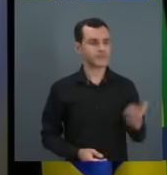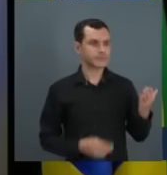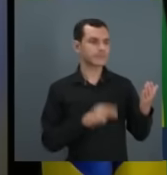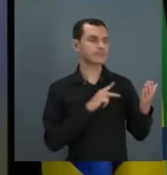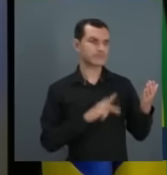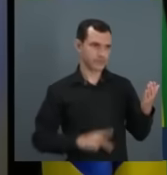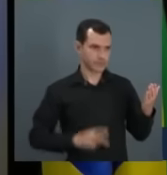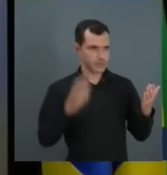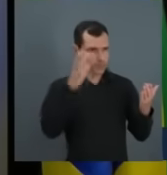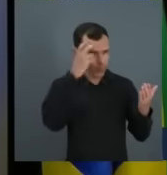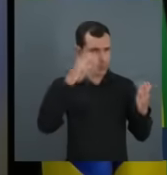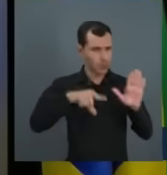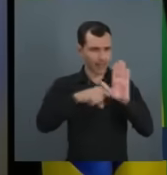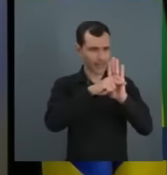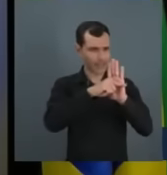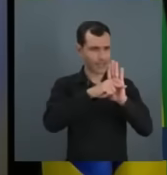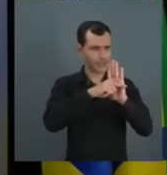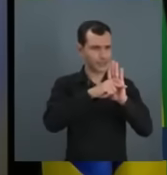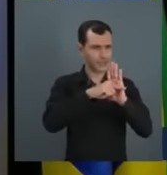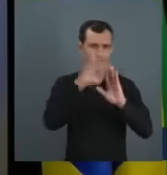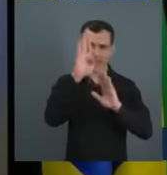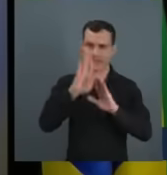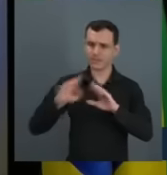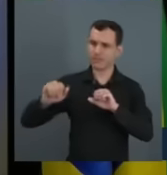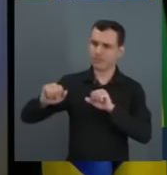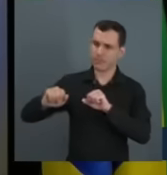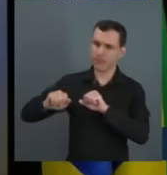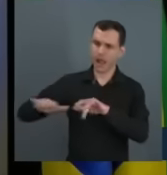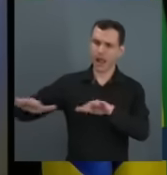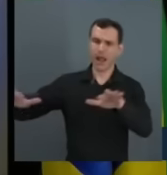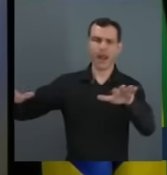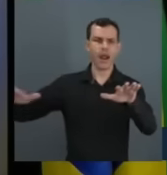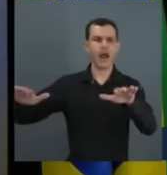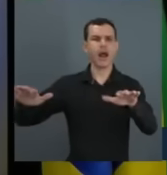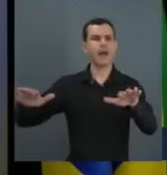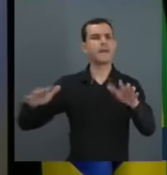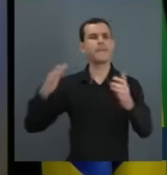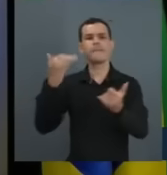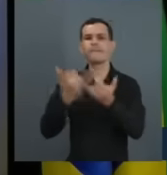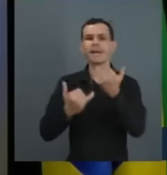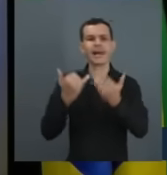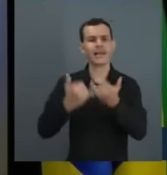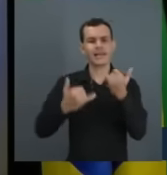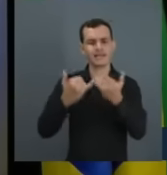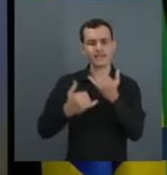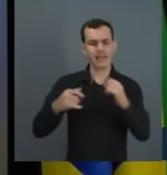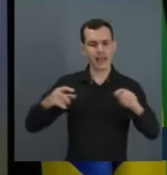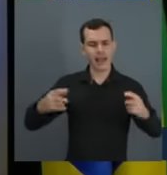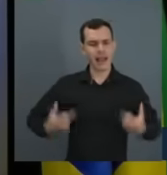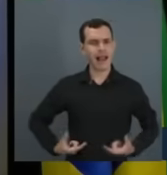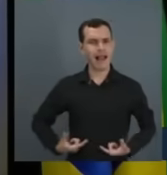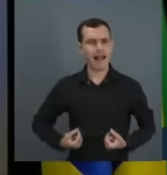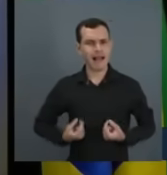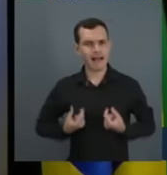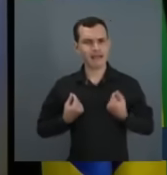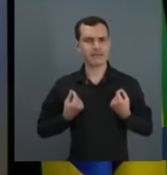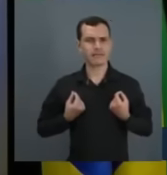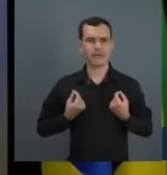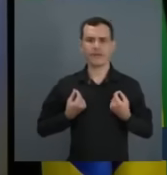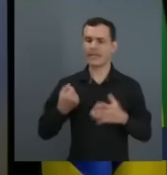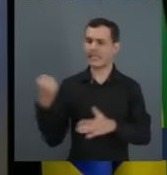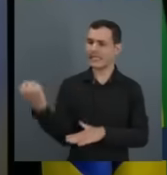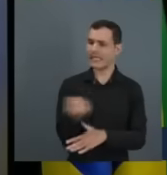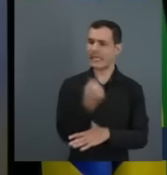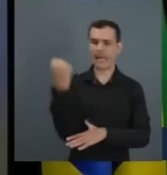se alastrando no Brasil como um verdadeiro câncer em metástase. Nesse atual governo, Lula